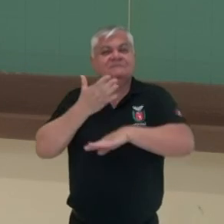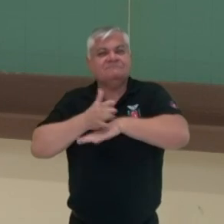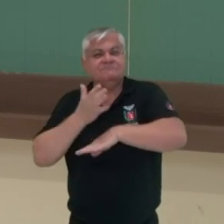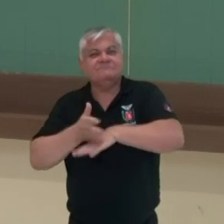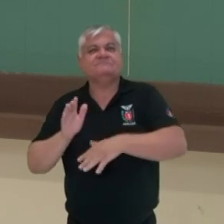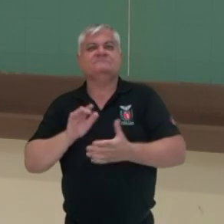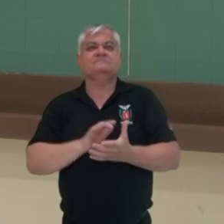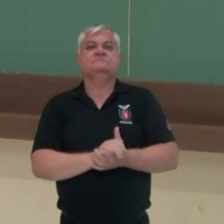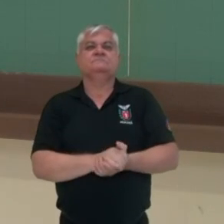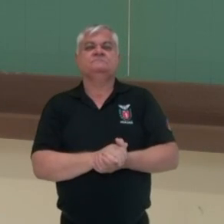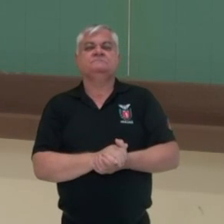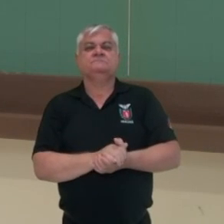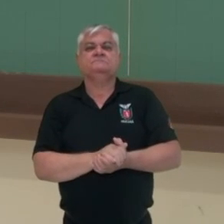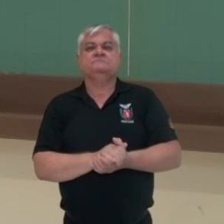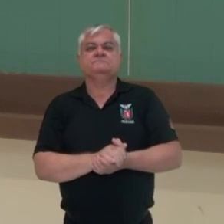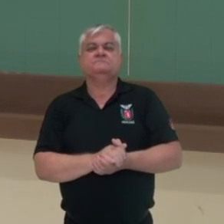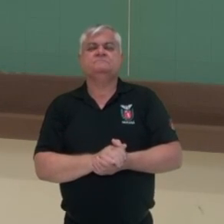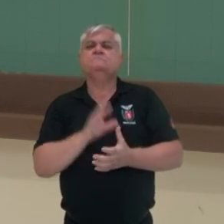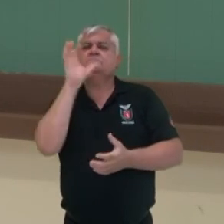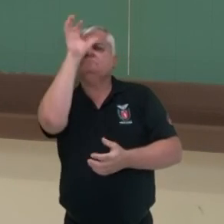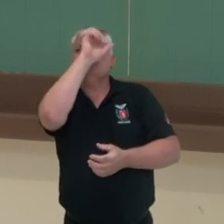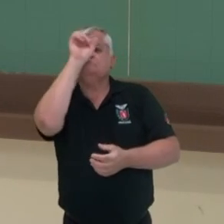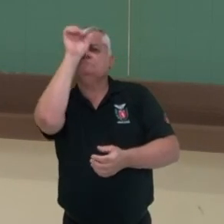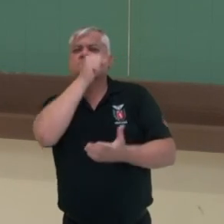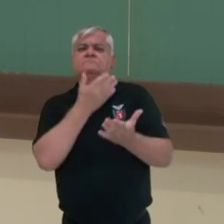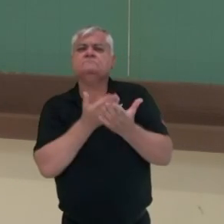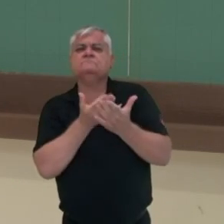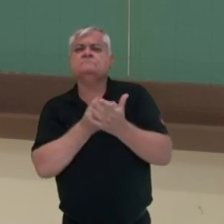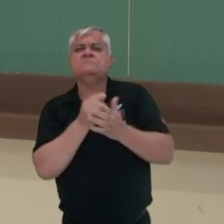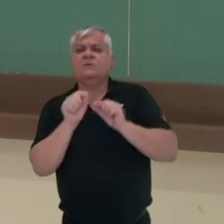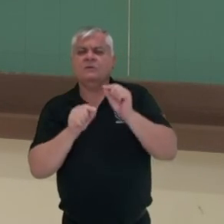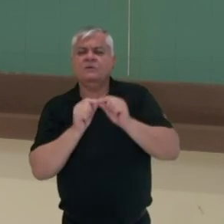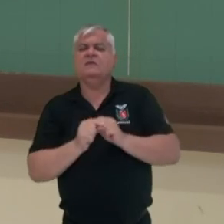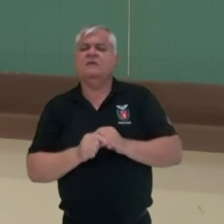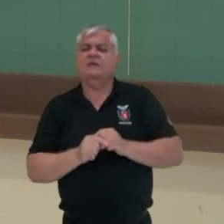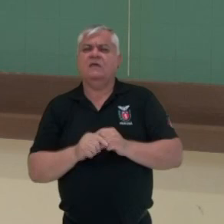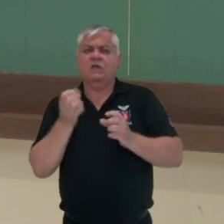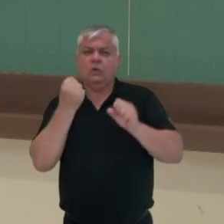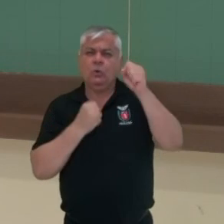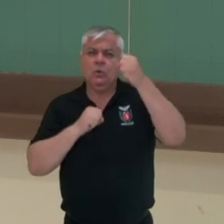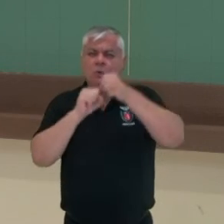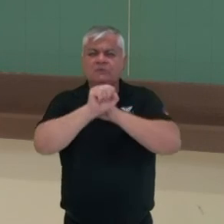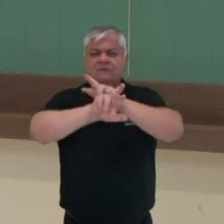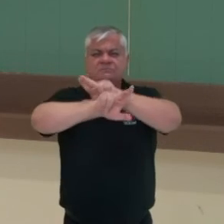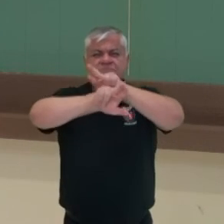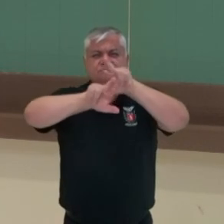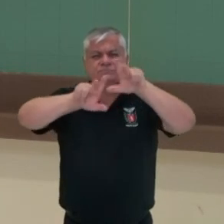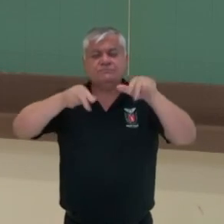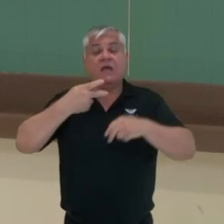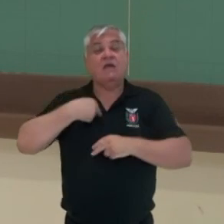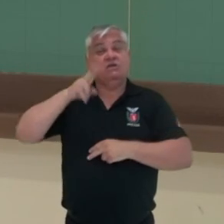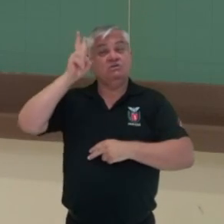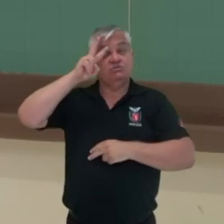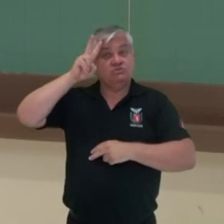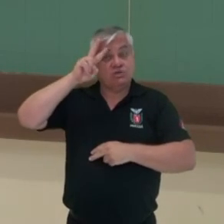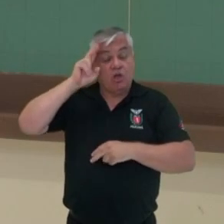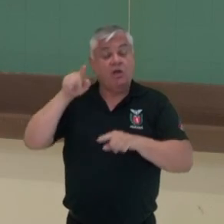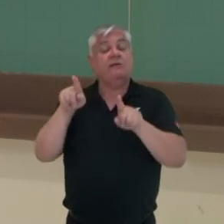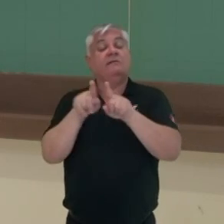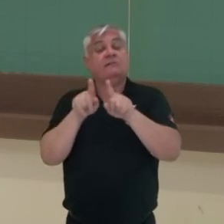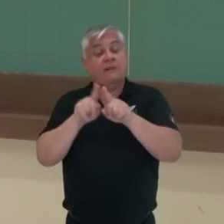luta. Aqui o que nós vimos, né? Nós vimos sobre as lutas distintas pelo mundo, a sua história, os tipos de luta e as lutas mais